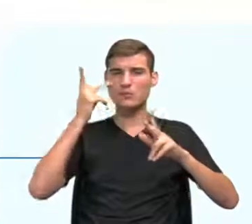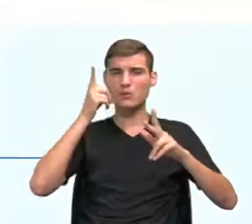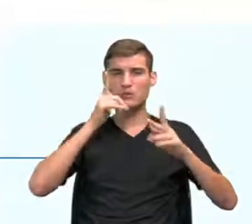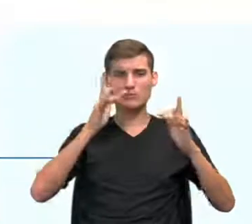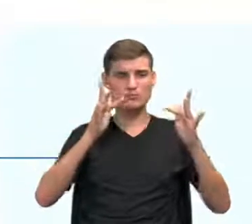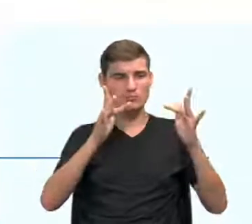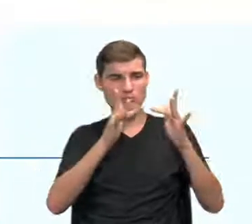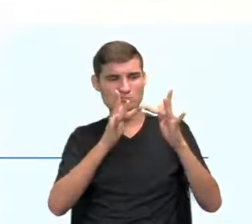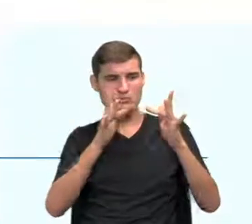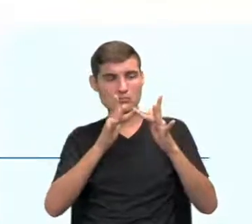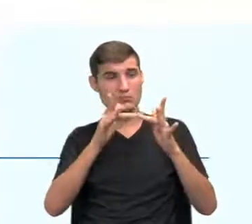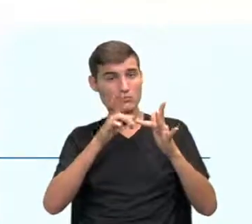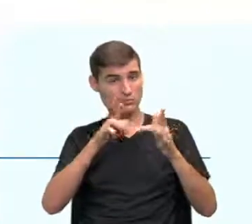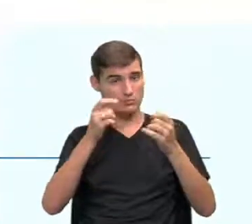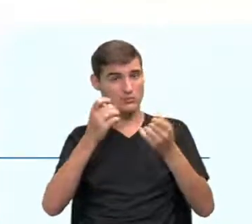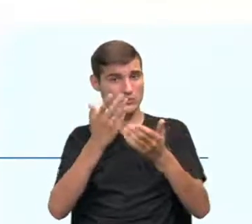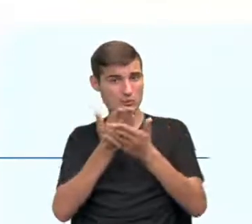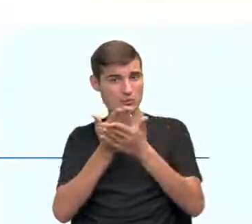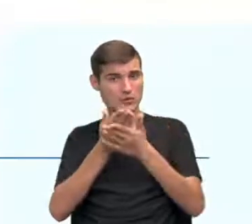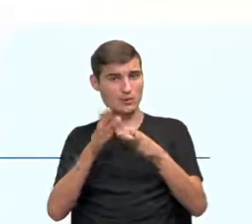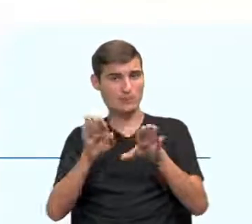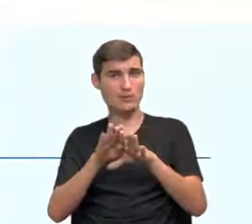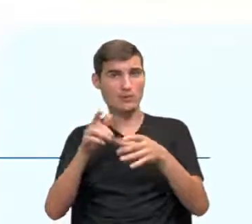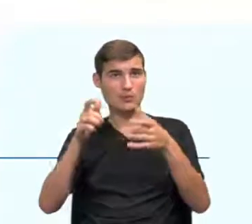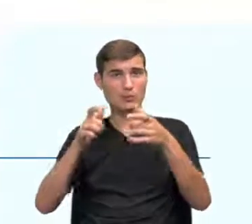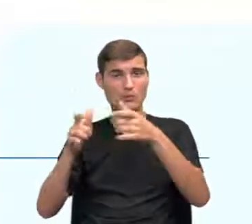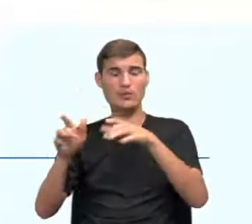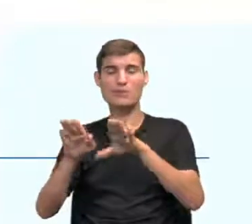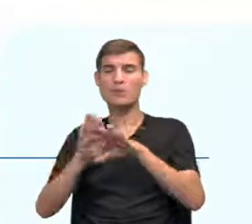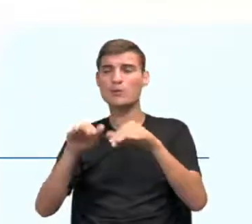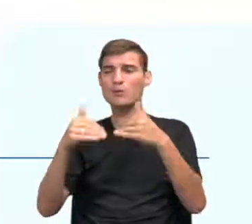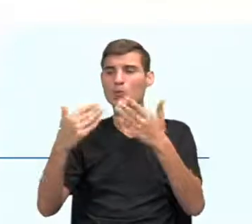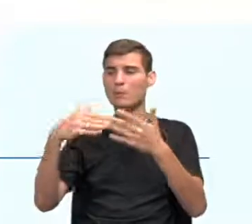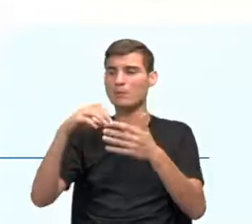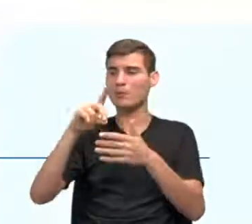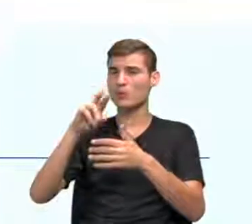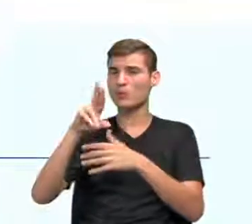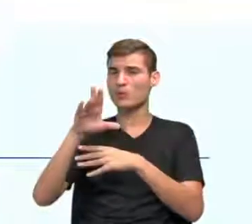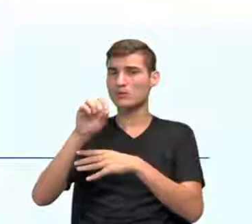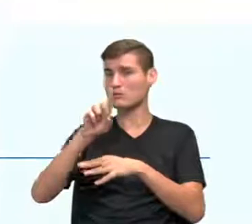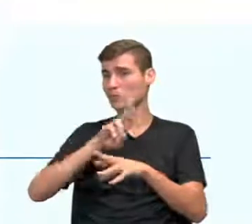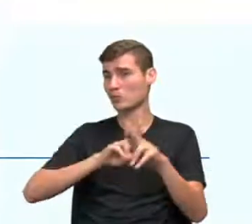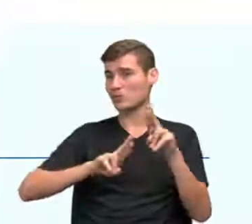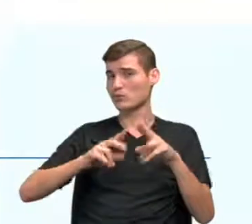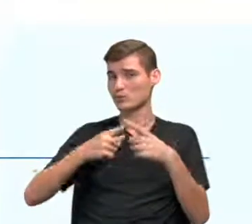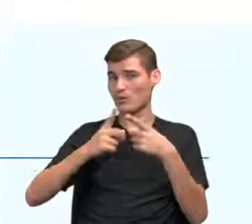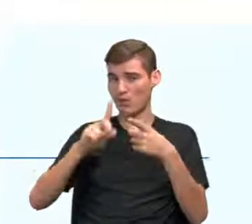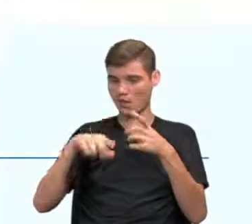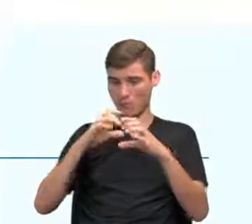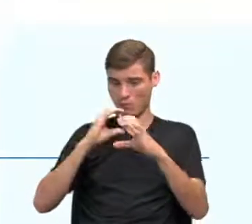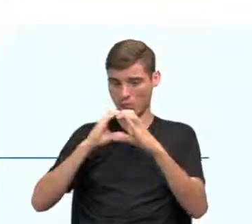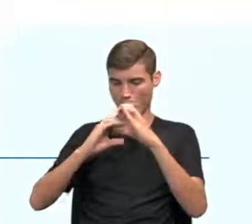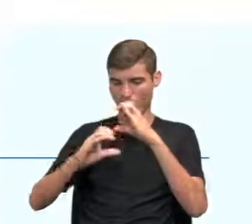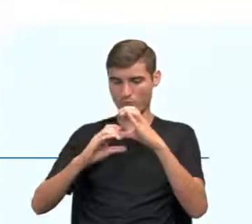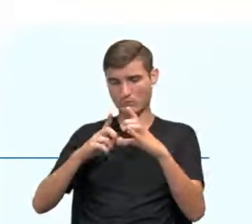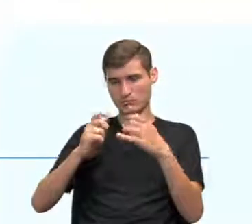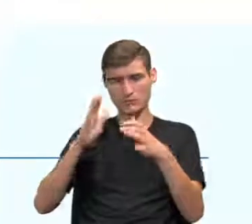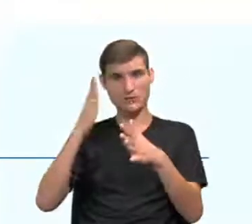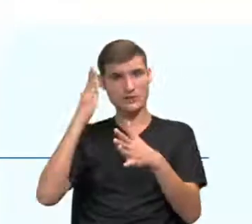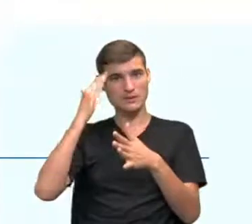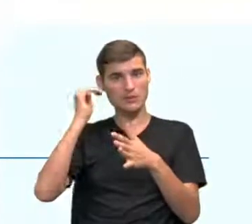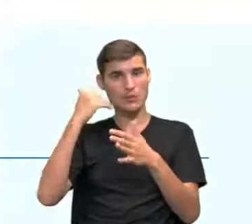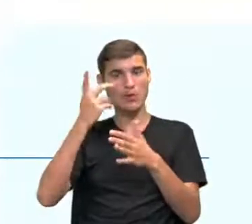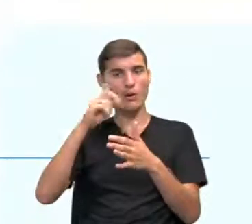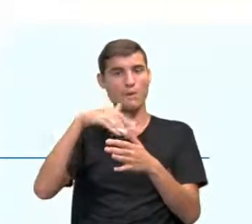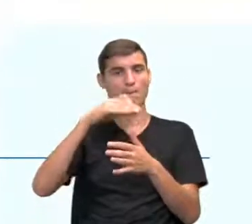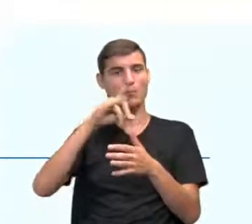estudar tudo isso. Qual que é a modulação que eu vou utilizar? Porque você vai instalar um sistema de comunicação, então você tem que estudar e ver qual que